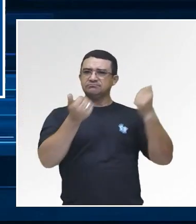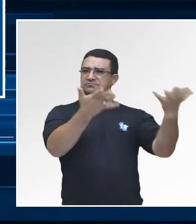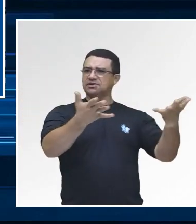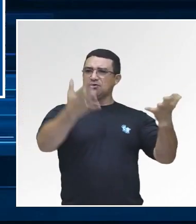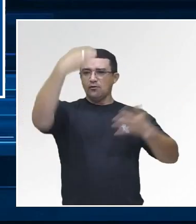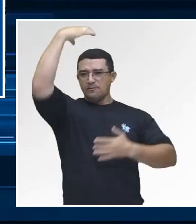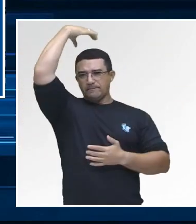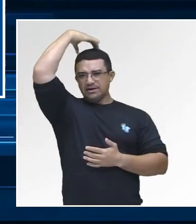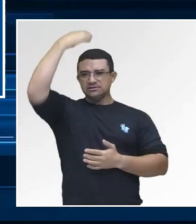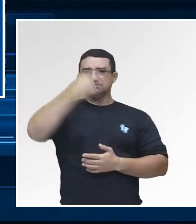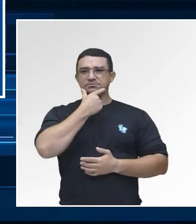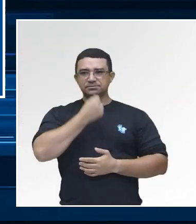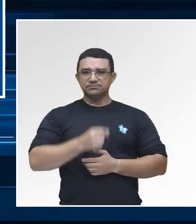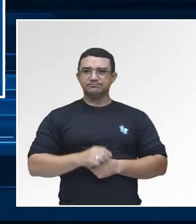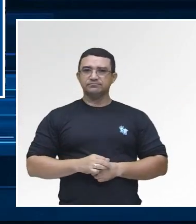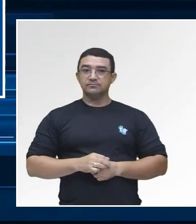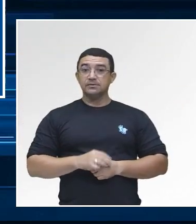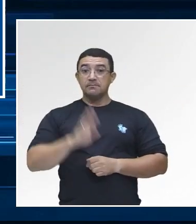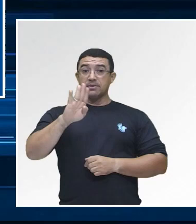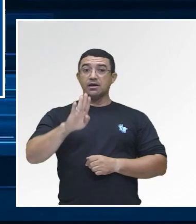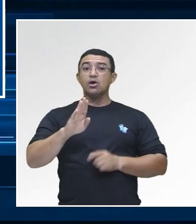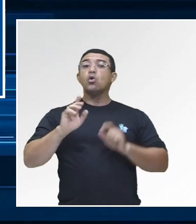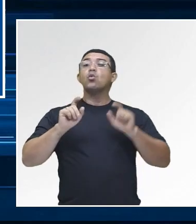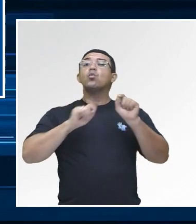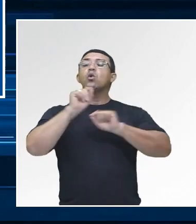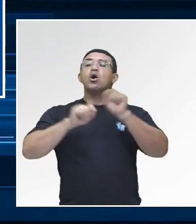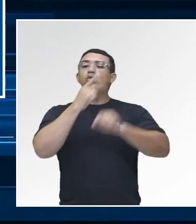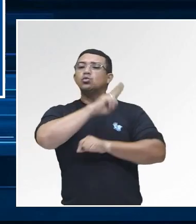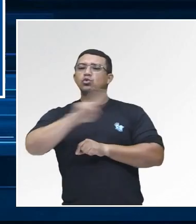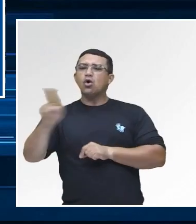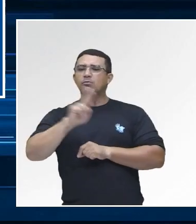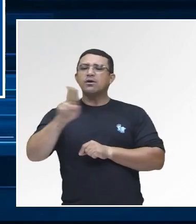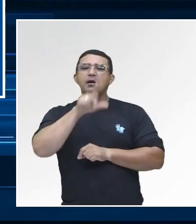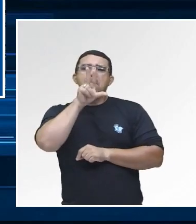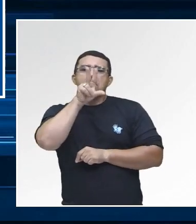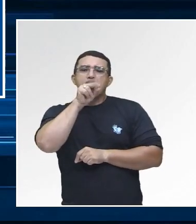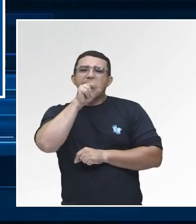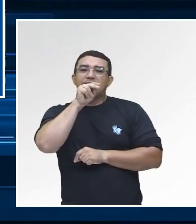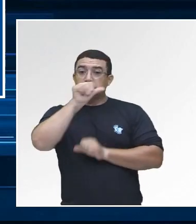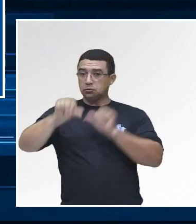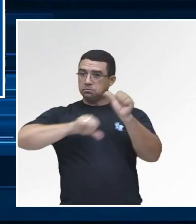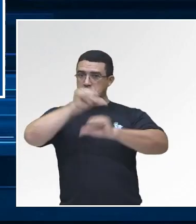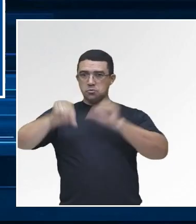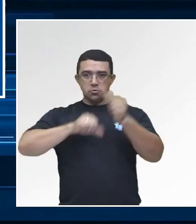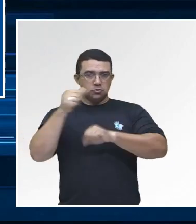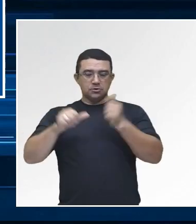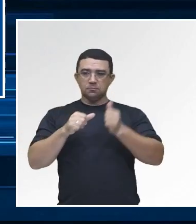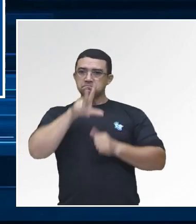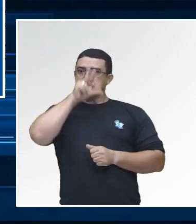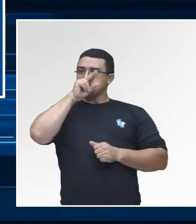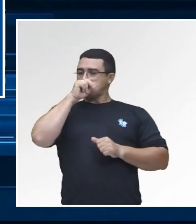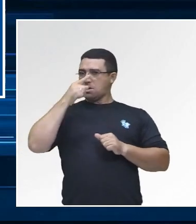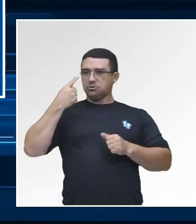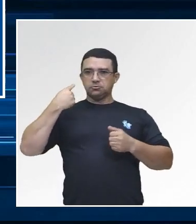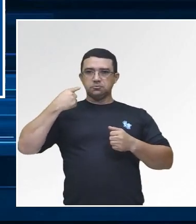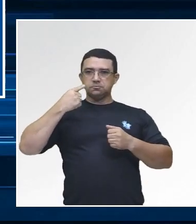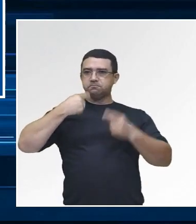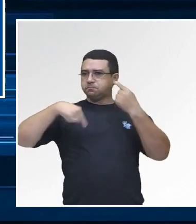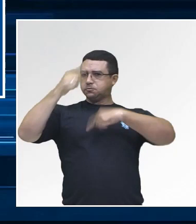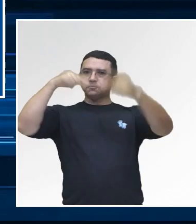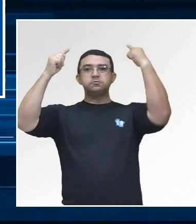um patinho vira cisne? Quem era a moça que ficou presa em uma torre e tinha longas